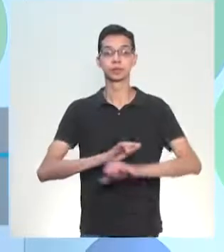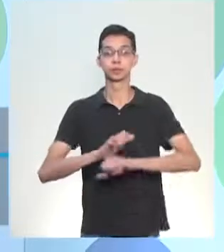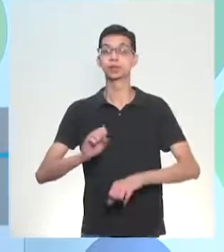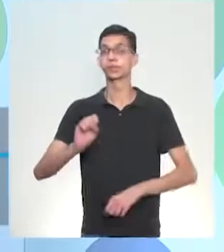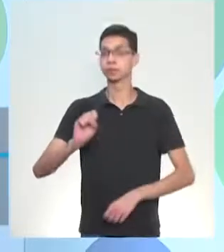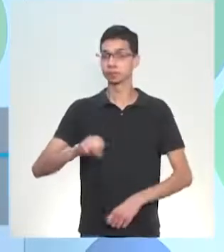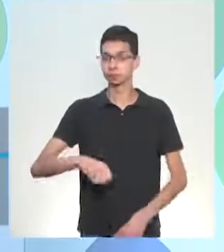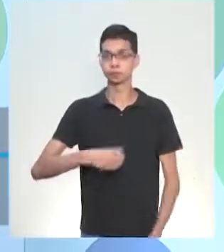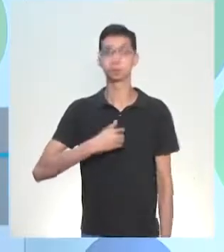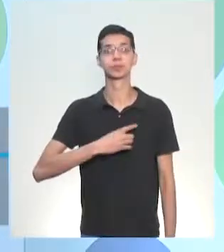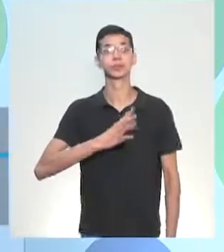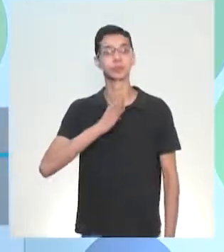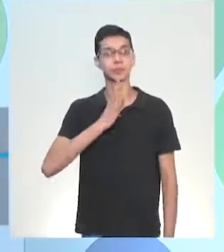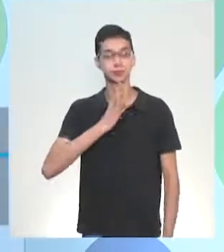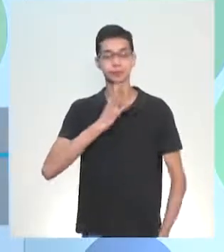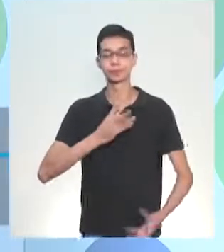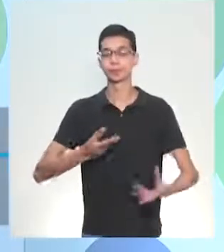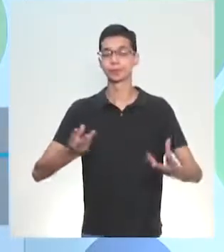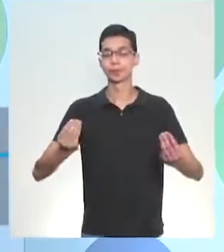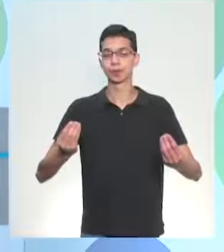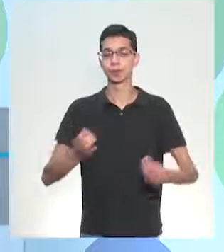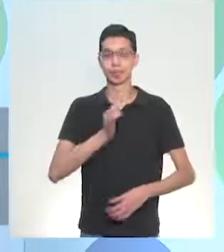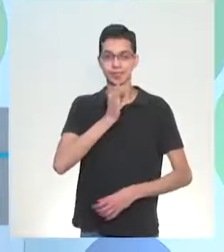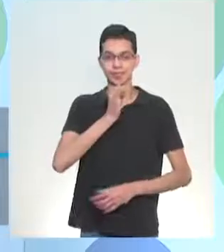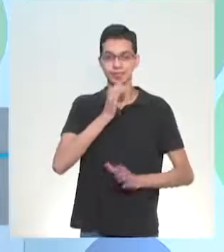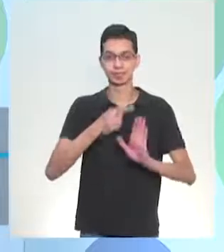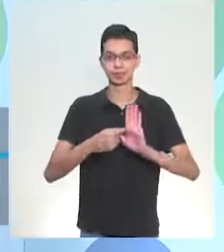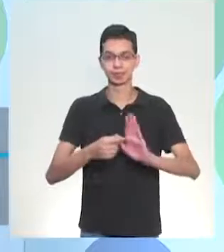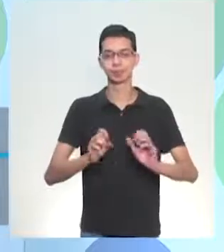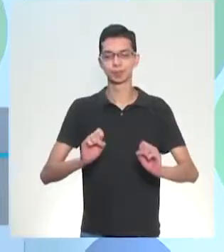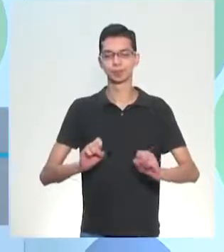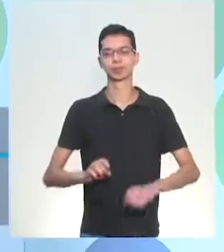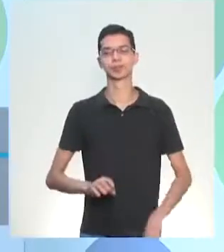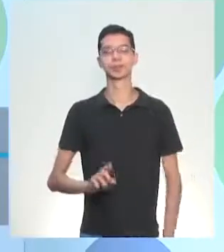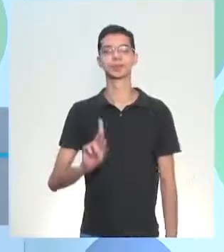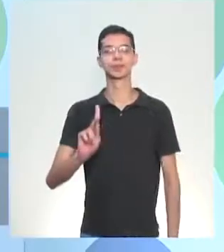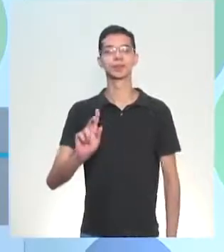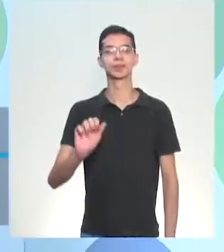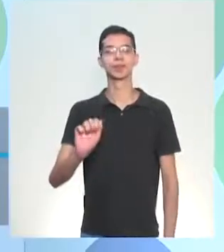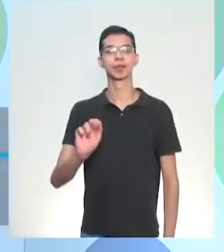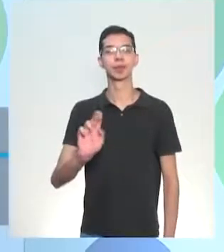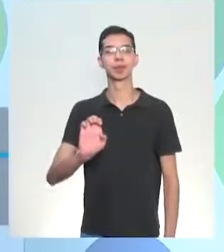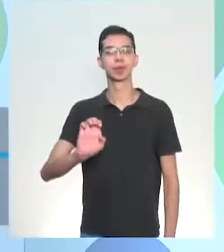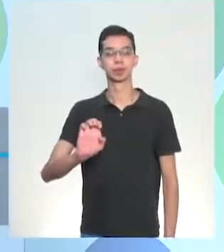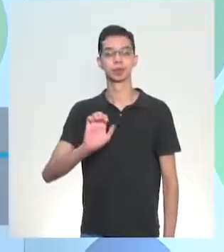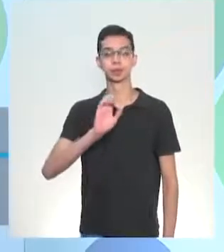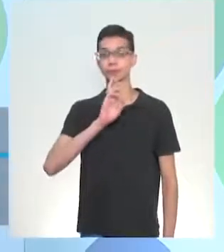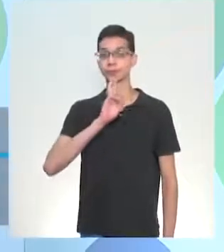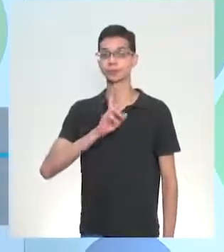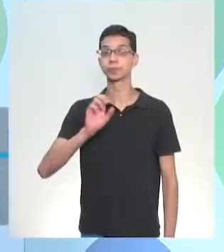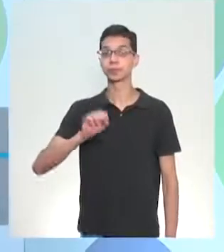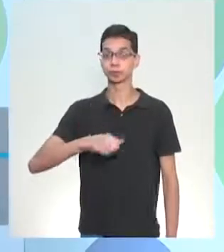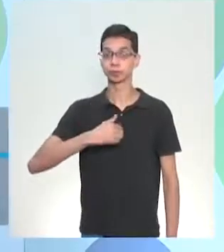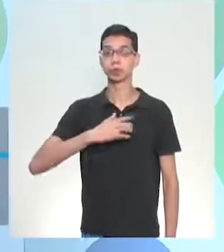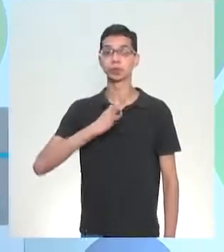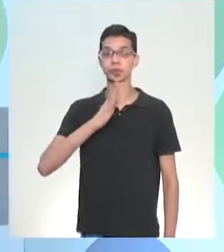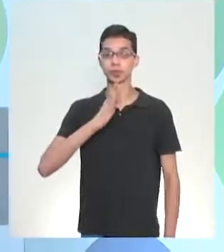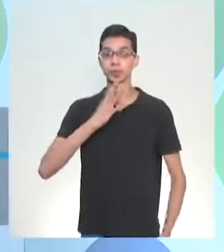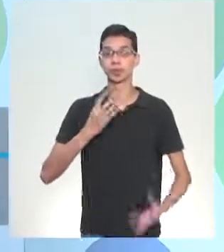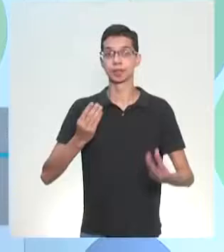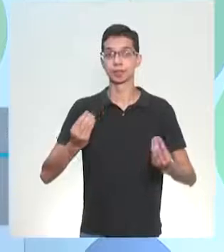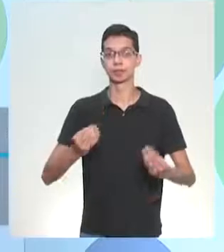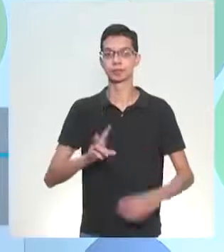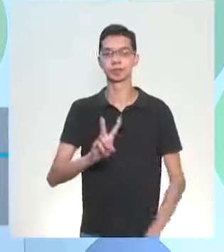também, viu? Os alunos e professores. O aluno Cauê dizendo sim, conheço muitos. O aluno